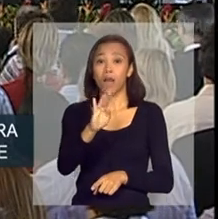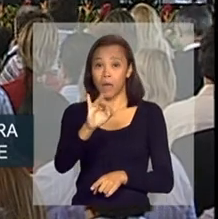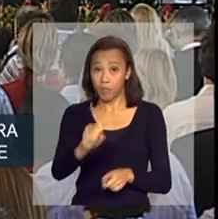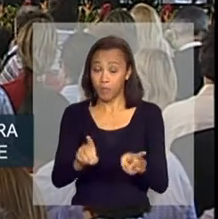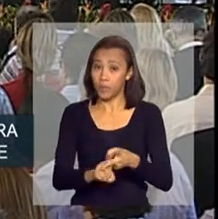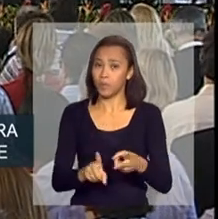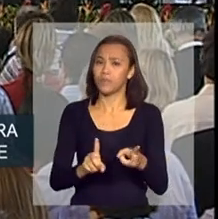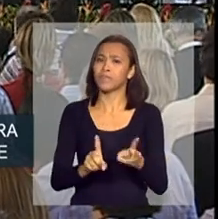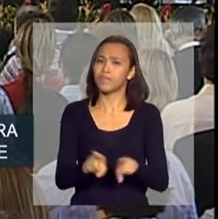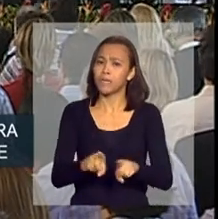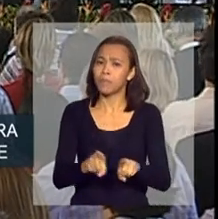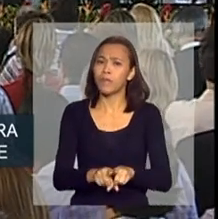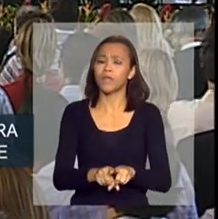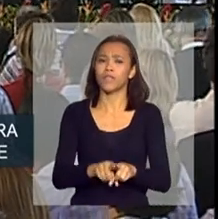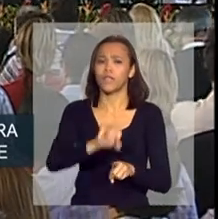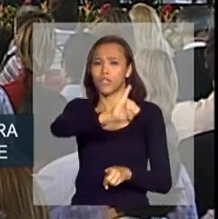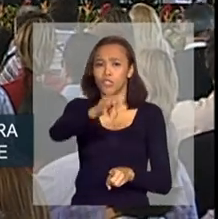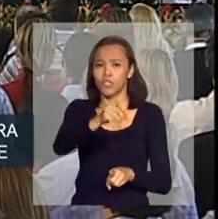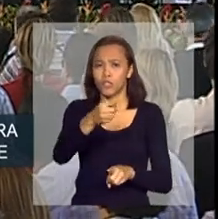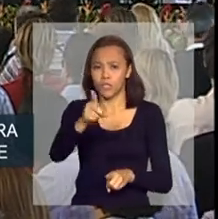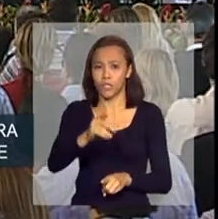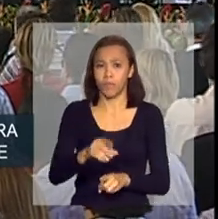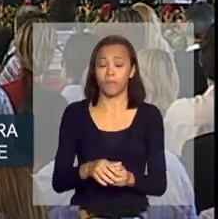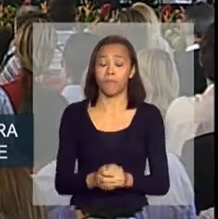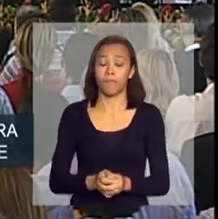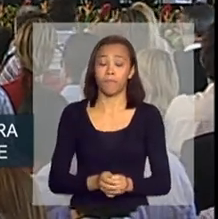deputado Laércio José de Oliveira.